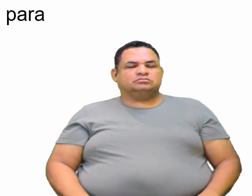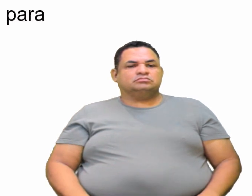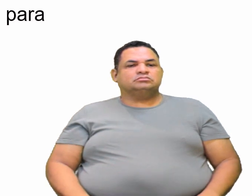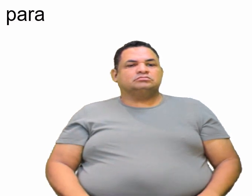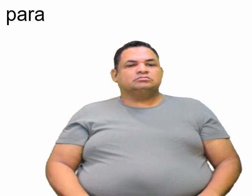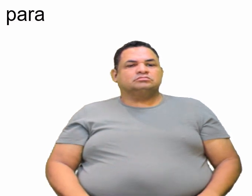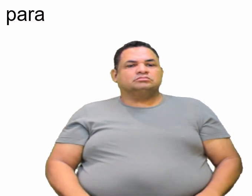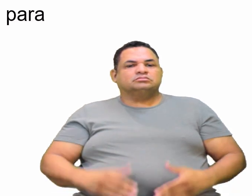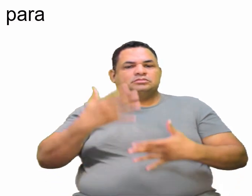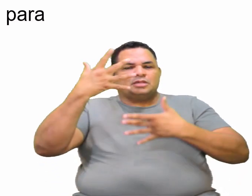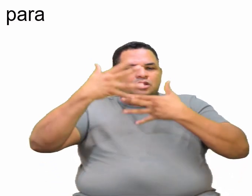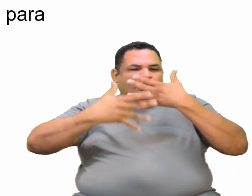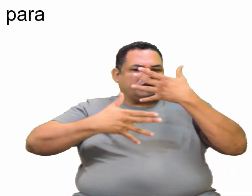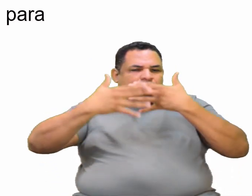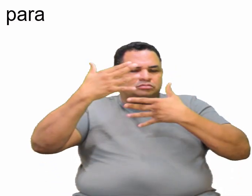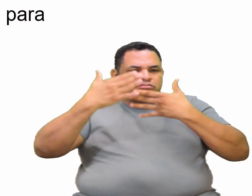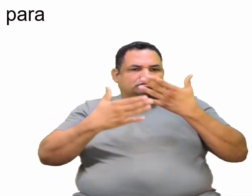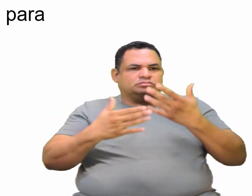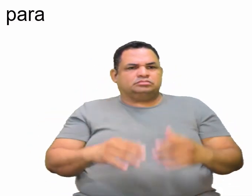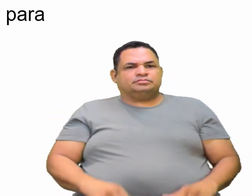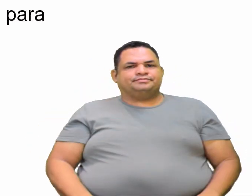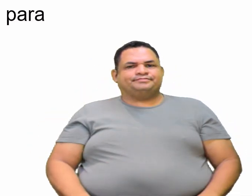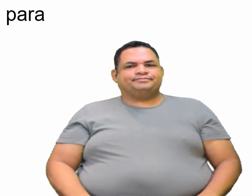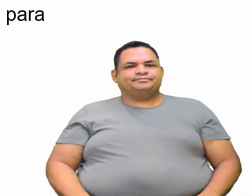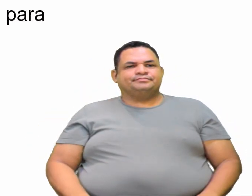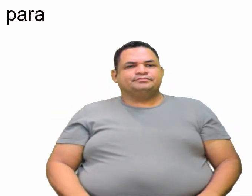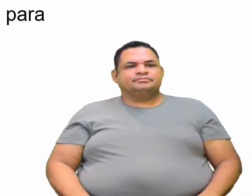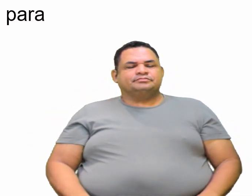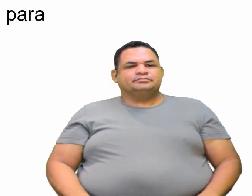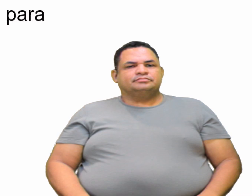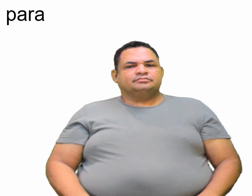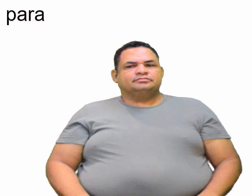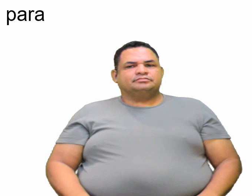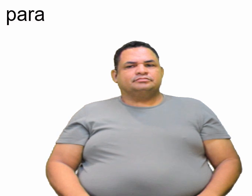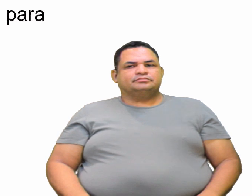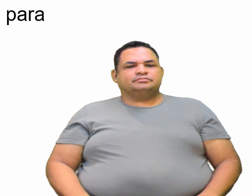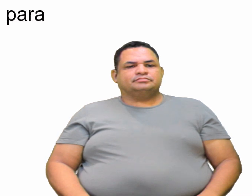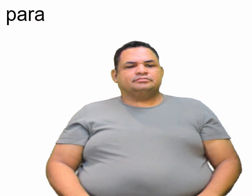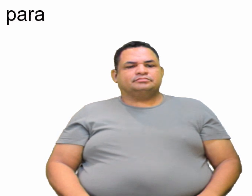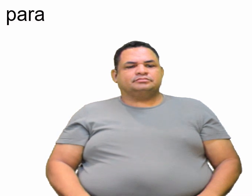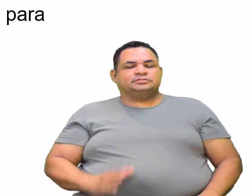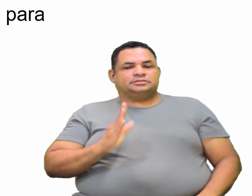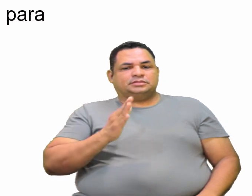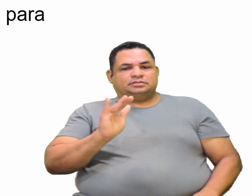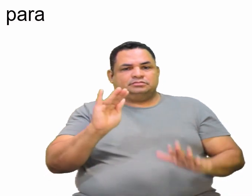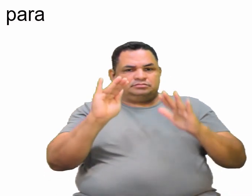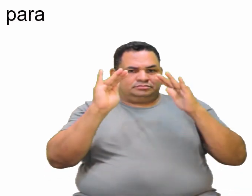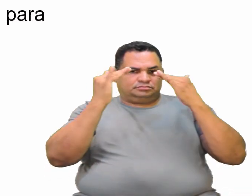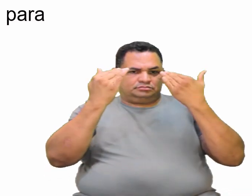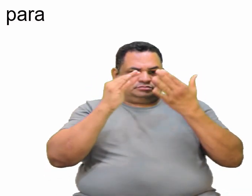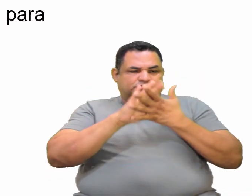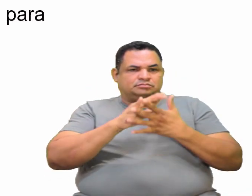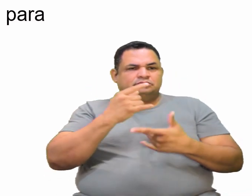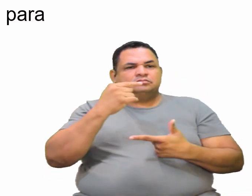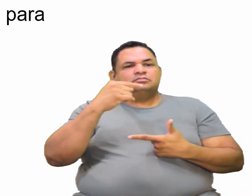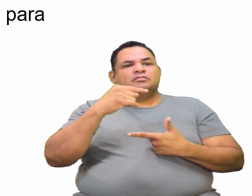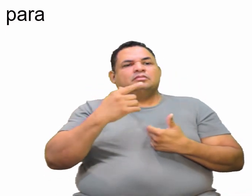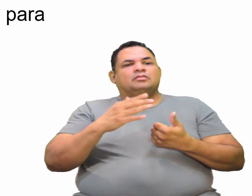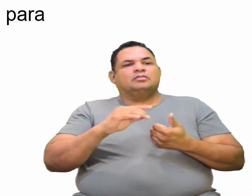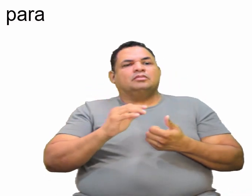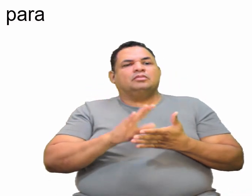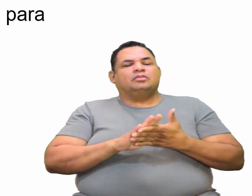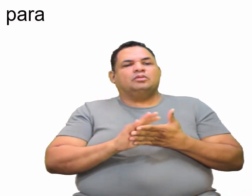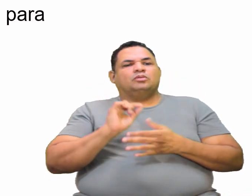camuflagem, porque a gente está falando de espécies, né? Como vocês já se ligaram, a alternativa, no caso, né, o